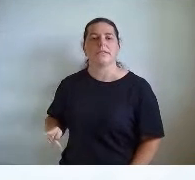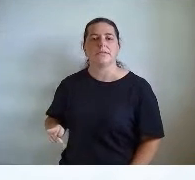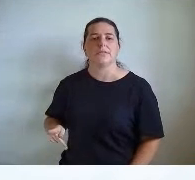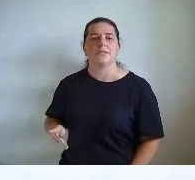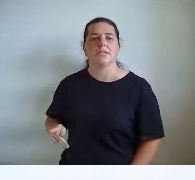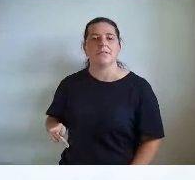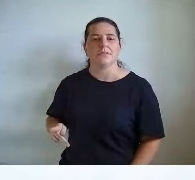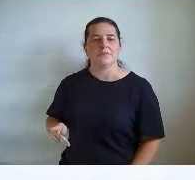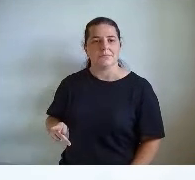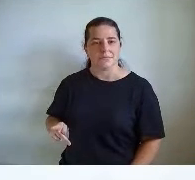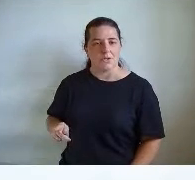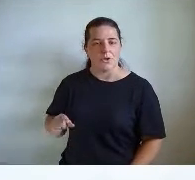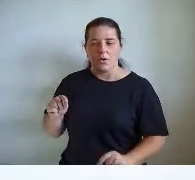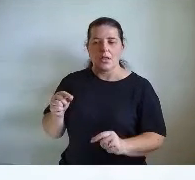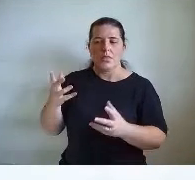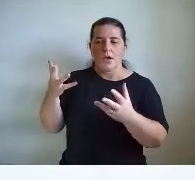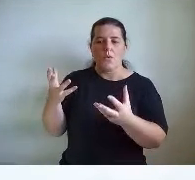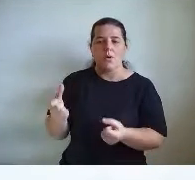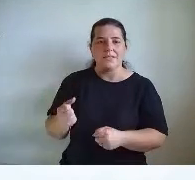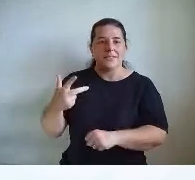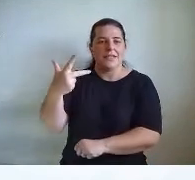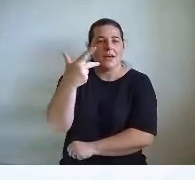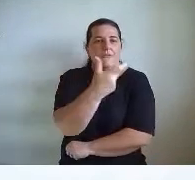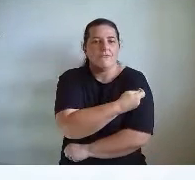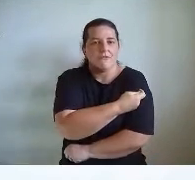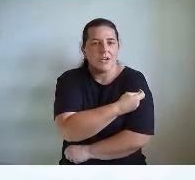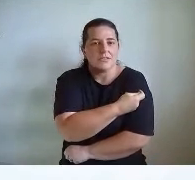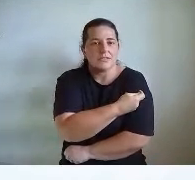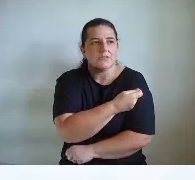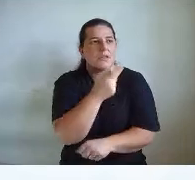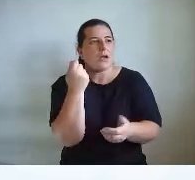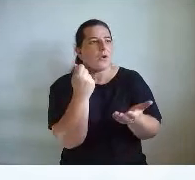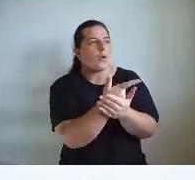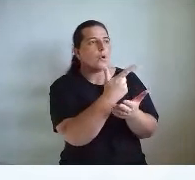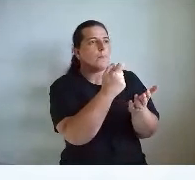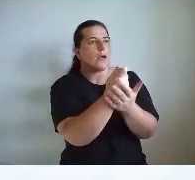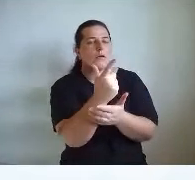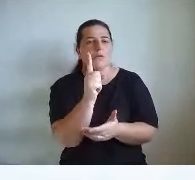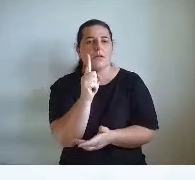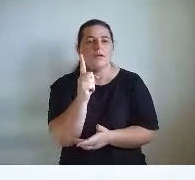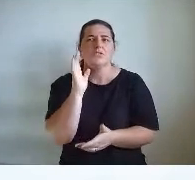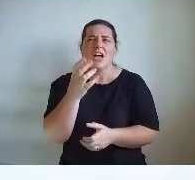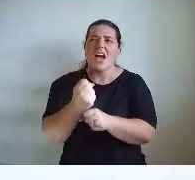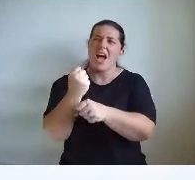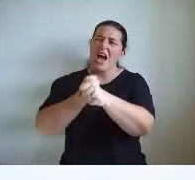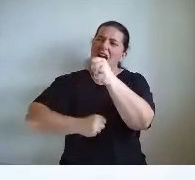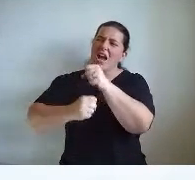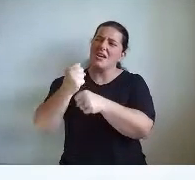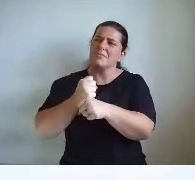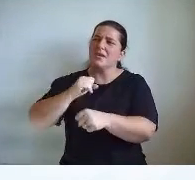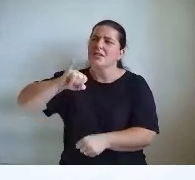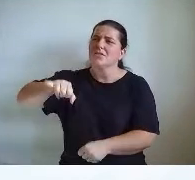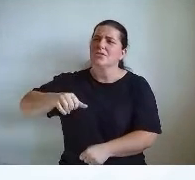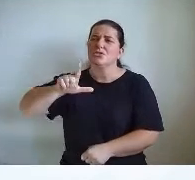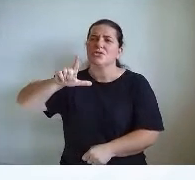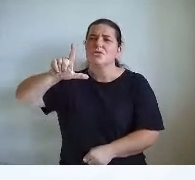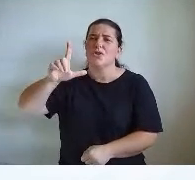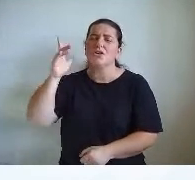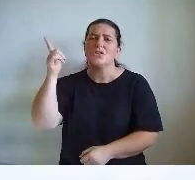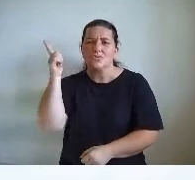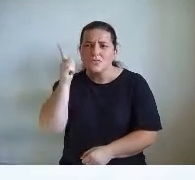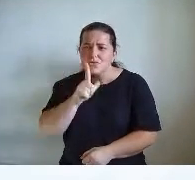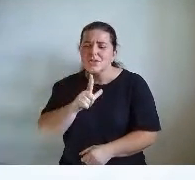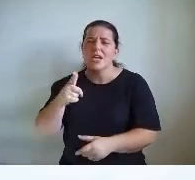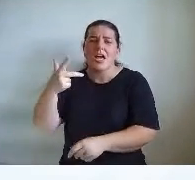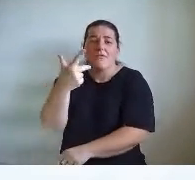adquirir vacinas. Isso ele poderia ter feito lá no ano passado, em julho. Poderíamos ter iniciado uma vacinação massiva